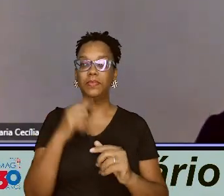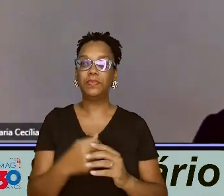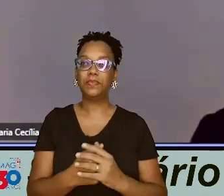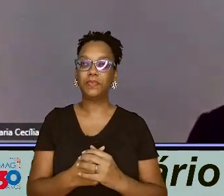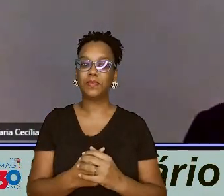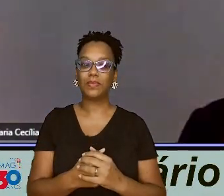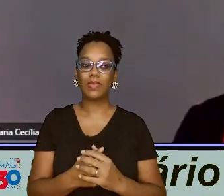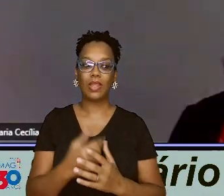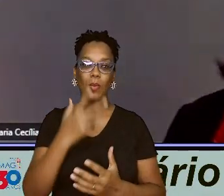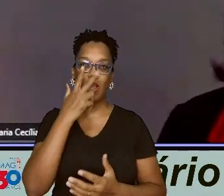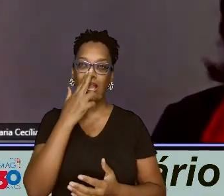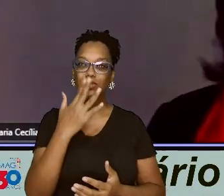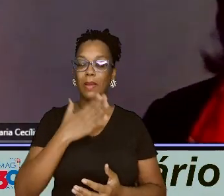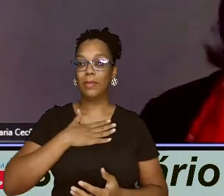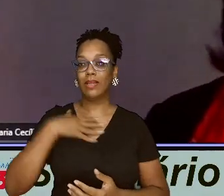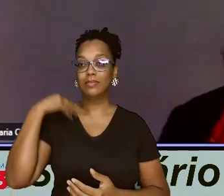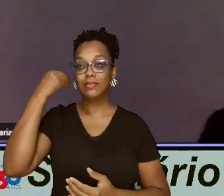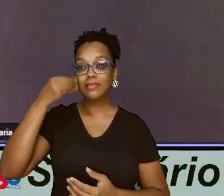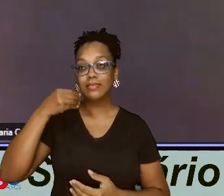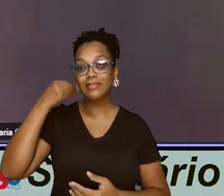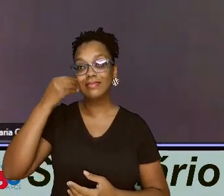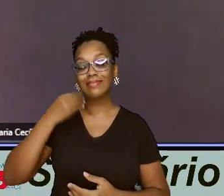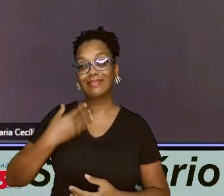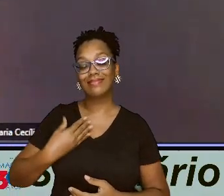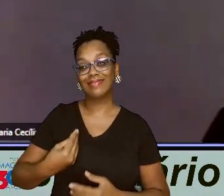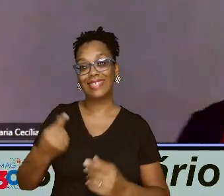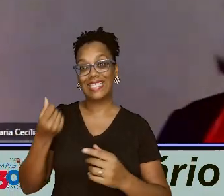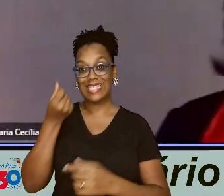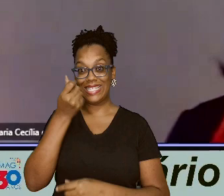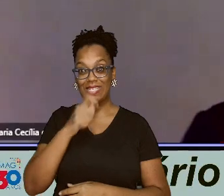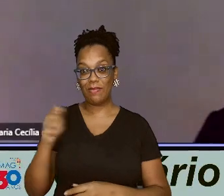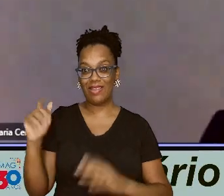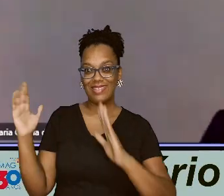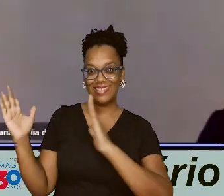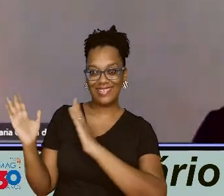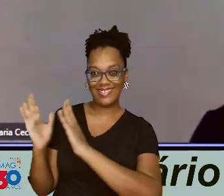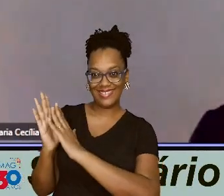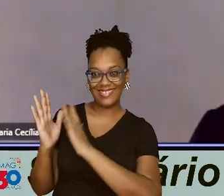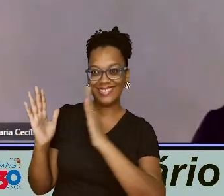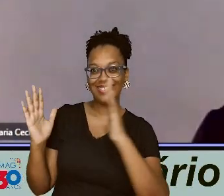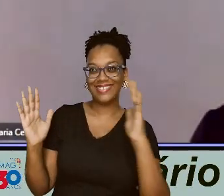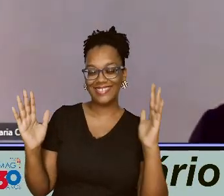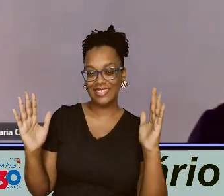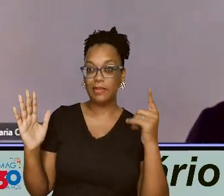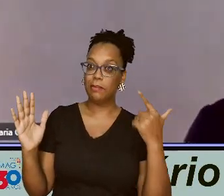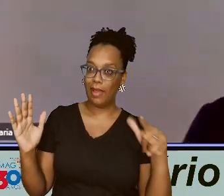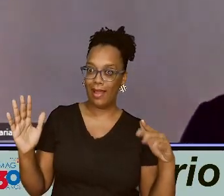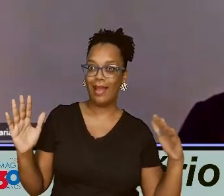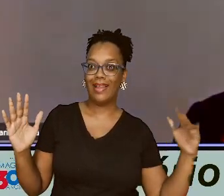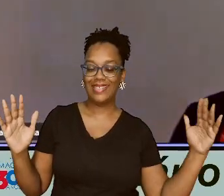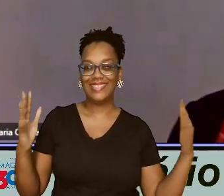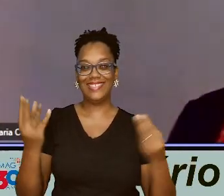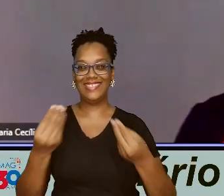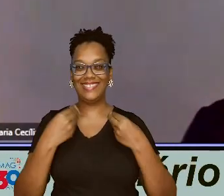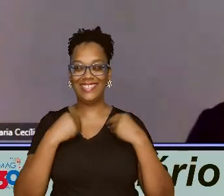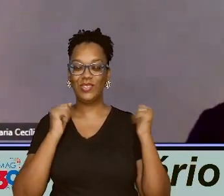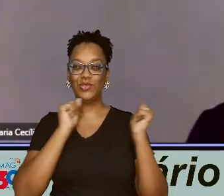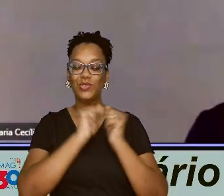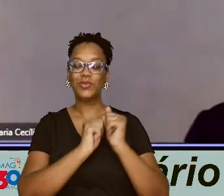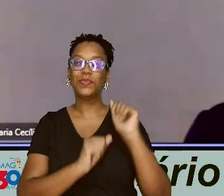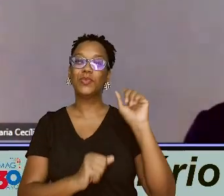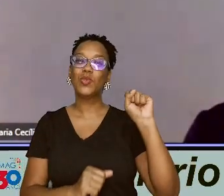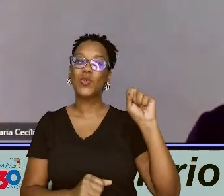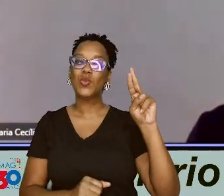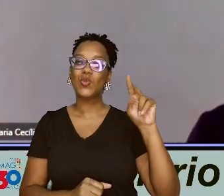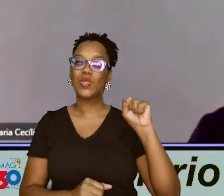que o que a minha vivência nesse semestre, né, que acabou se desenrolando por mais tempo, me trouxe. Como a Suzana bem colocou, e ela já colocou